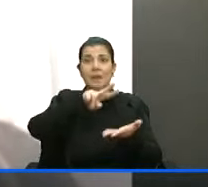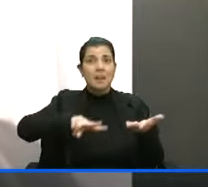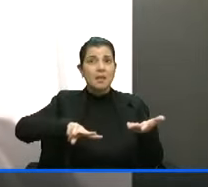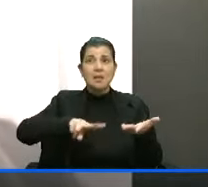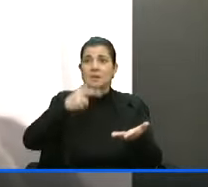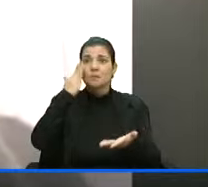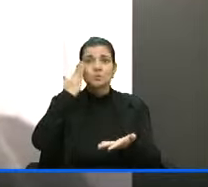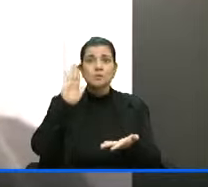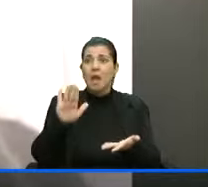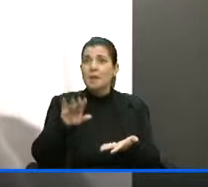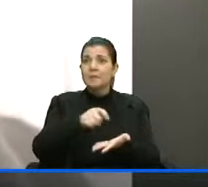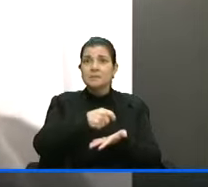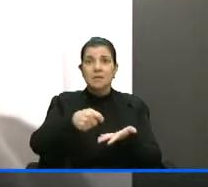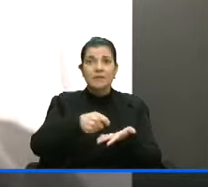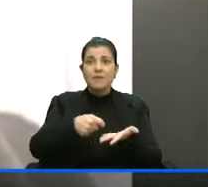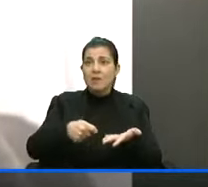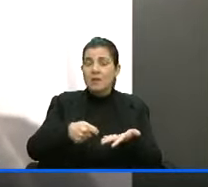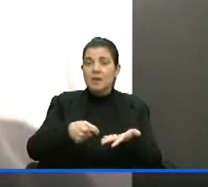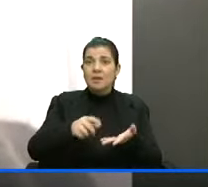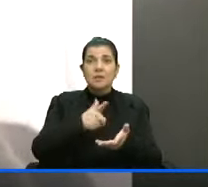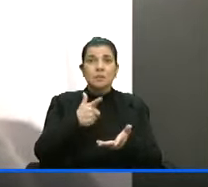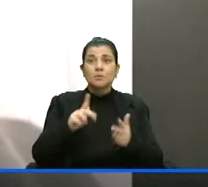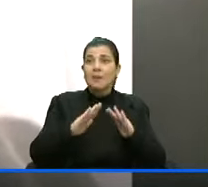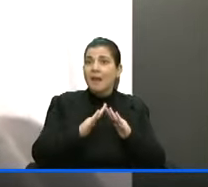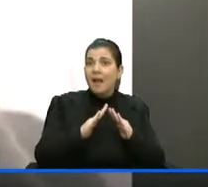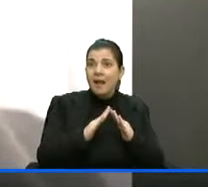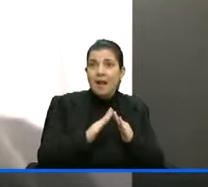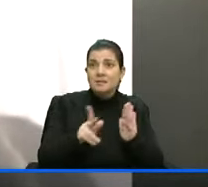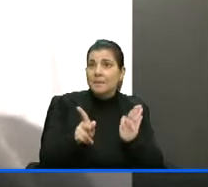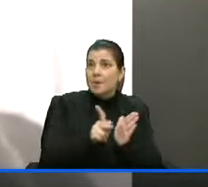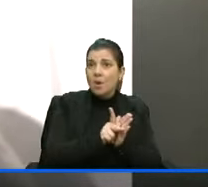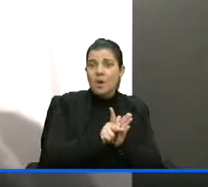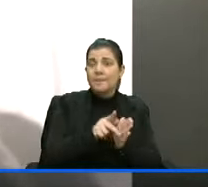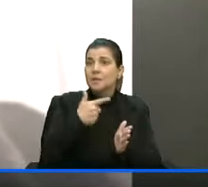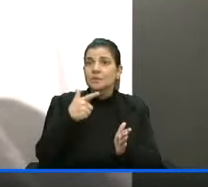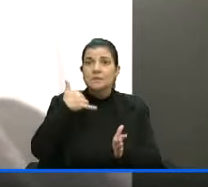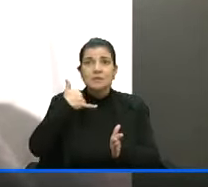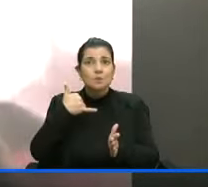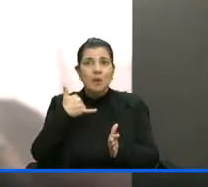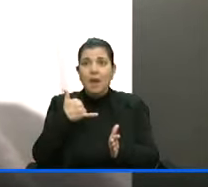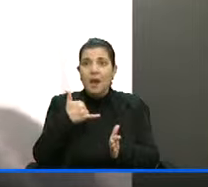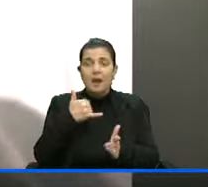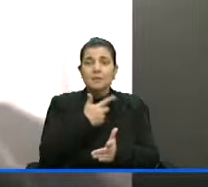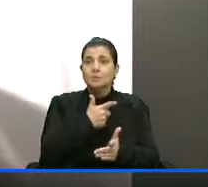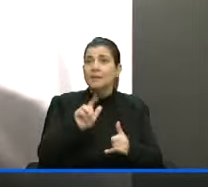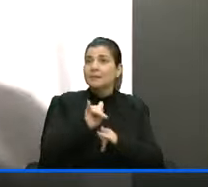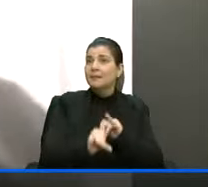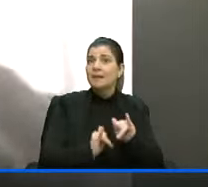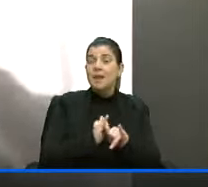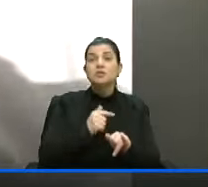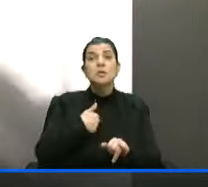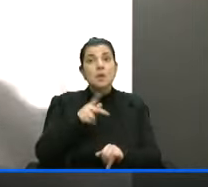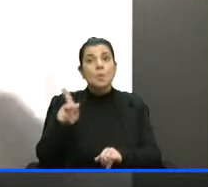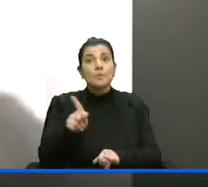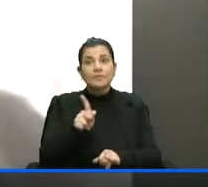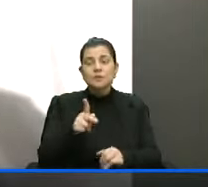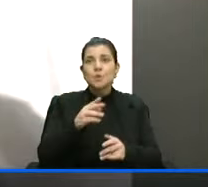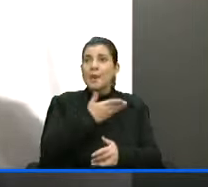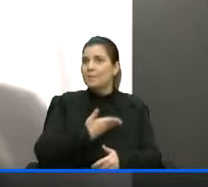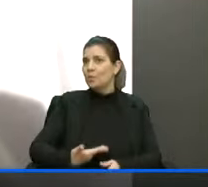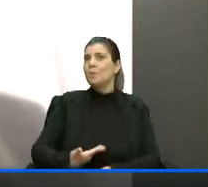né, em casa de lata, é disso que nós estamos falando, certo? Então, claro, eu sou uma professora pública, eu enxerguei isso